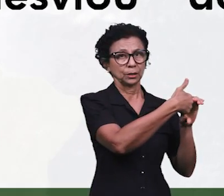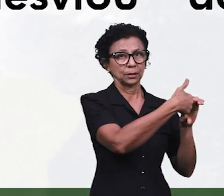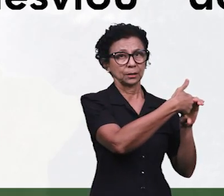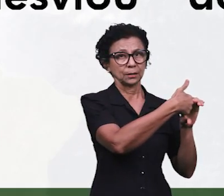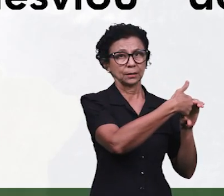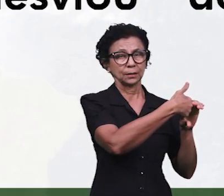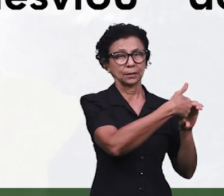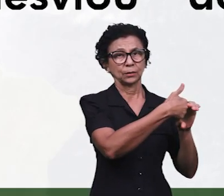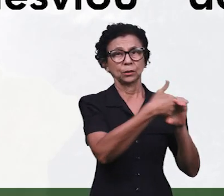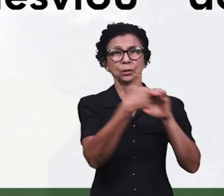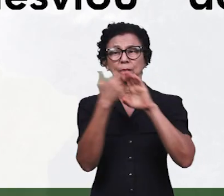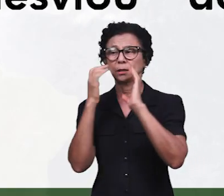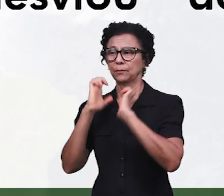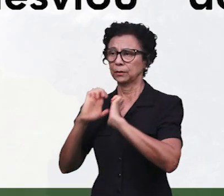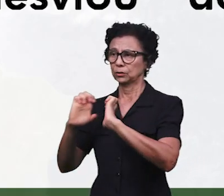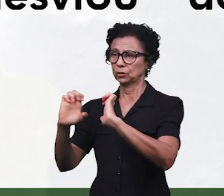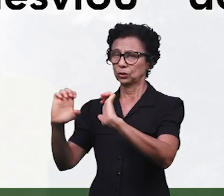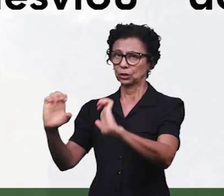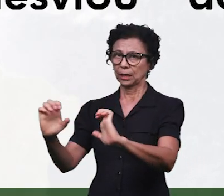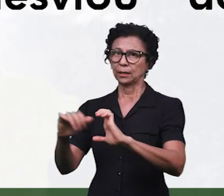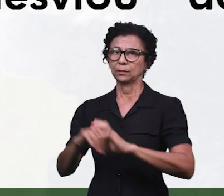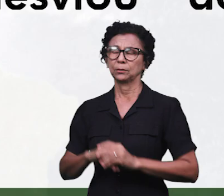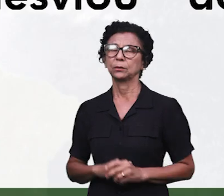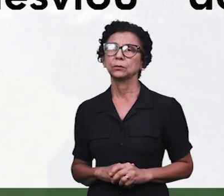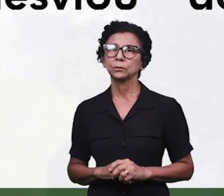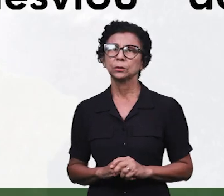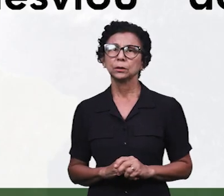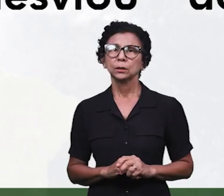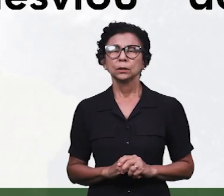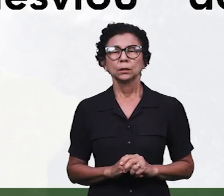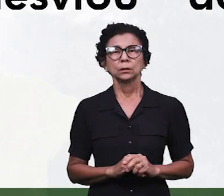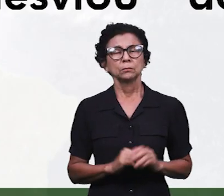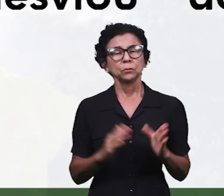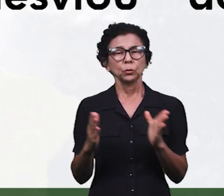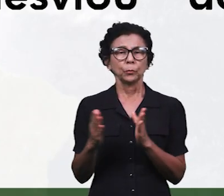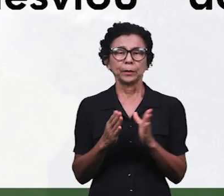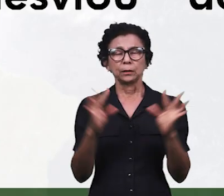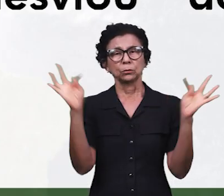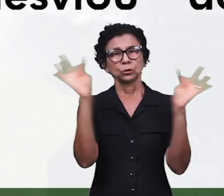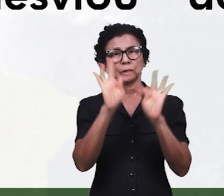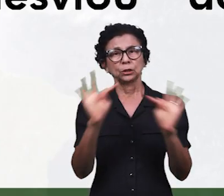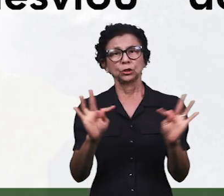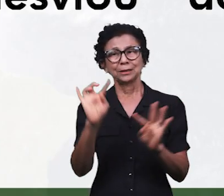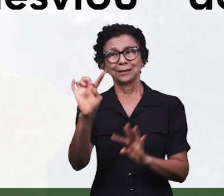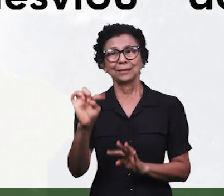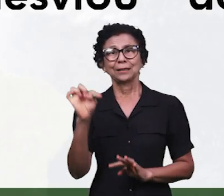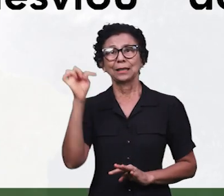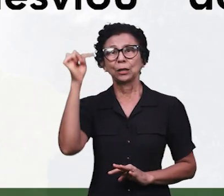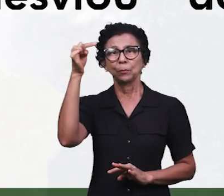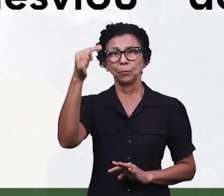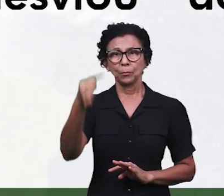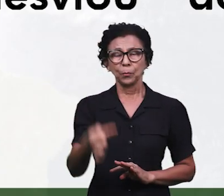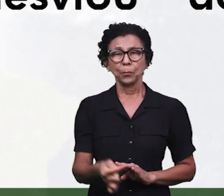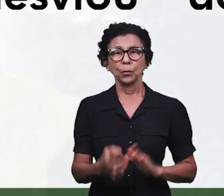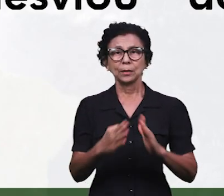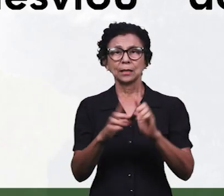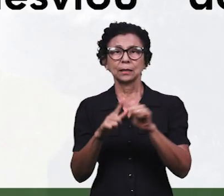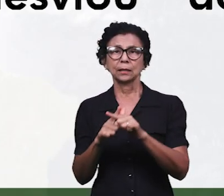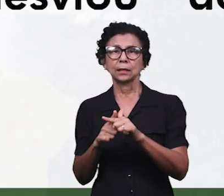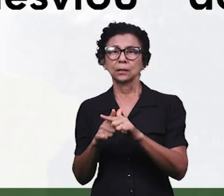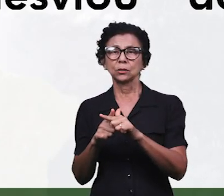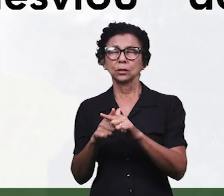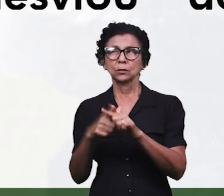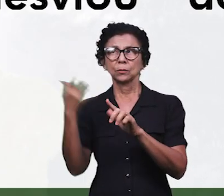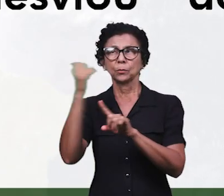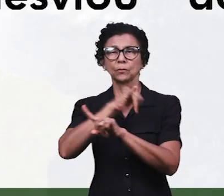e evangelho após o período de Tiatira, quando a igreja se desviou do profético? Então